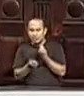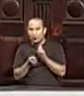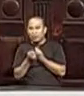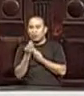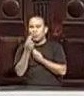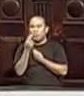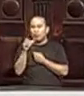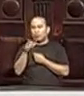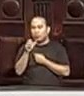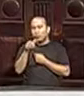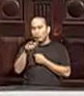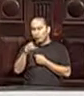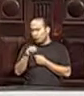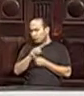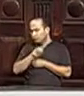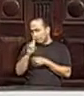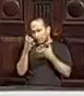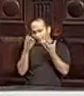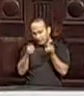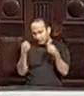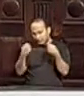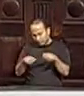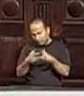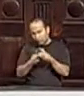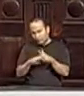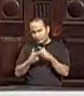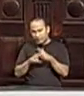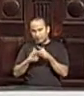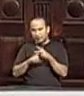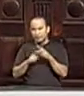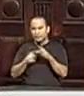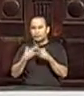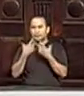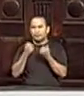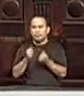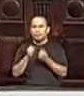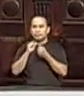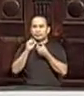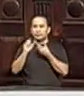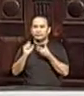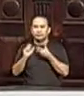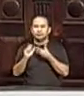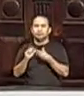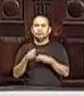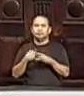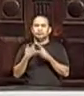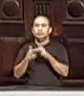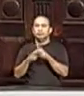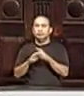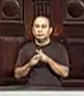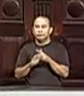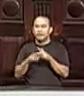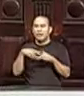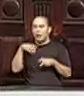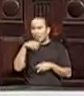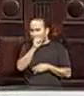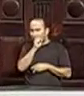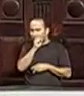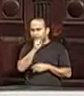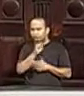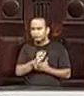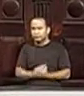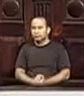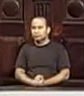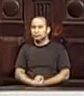é inaceitável e precisamos corrigir isso, que o Poder Executivo corrija isso o mais rápido